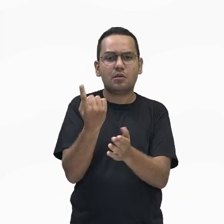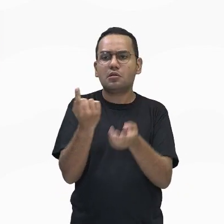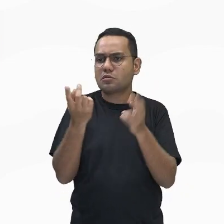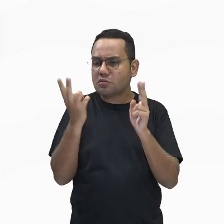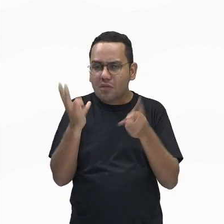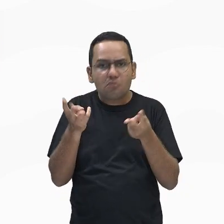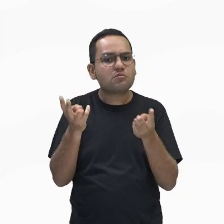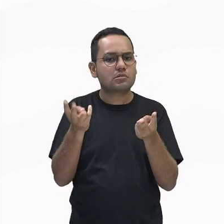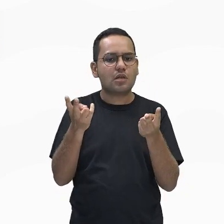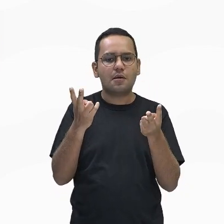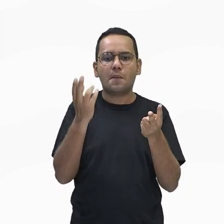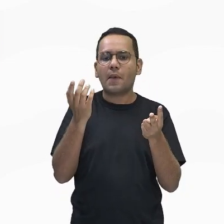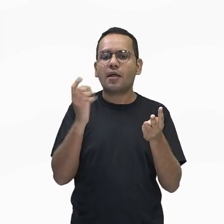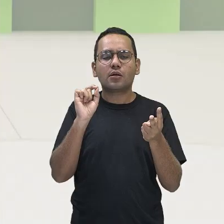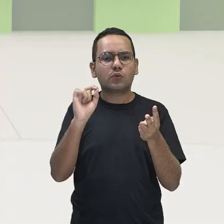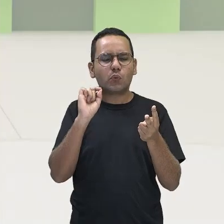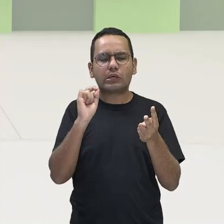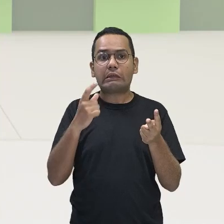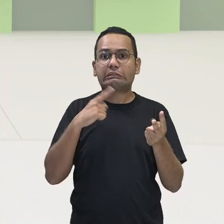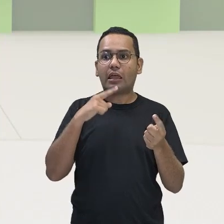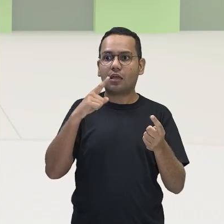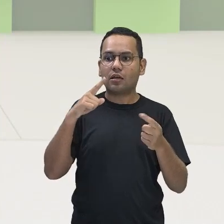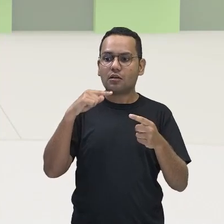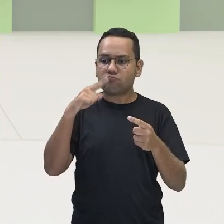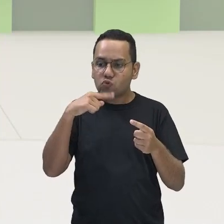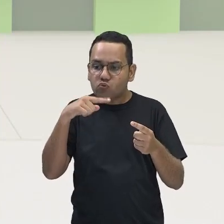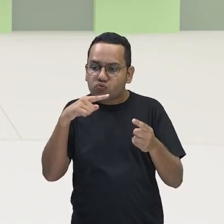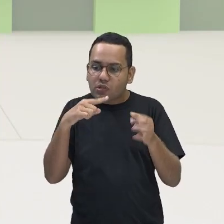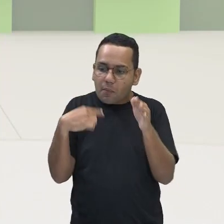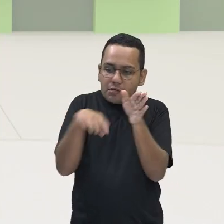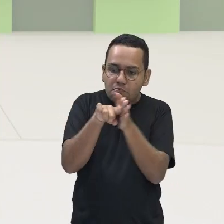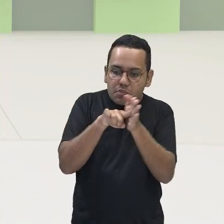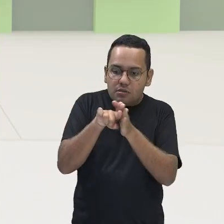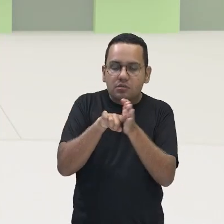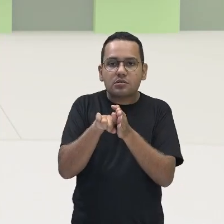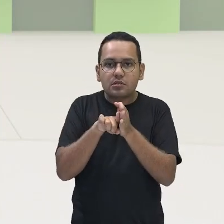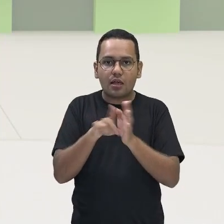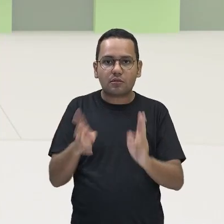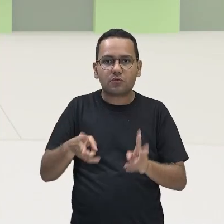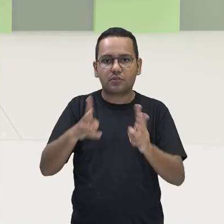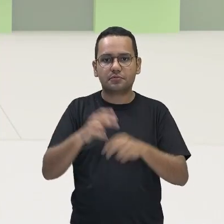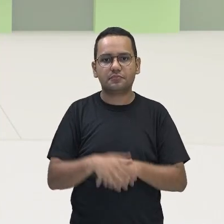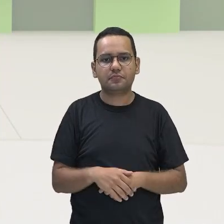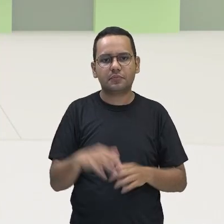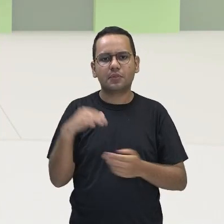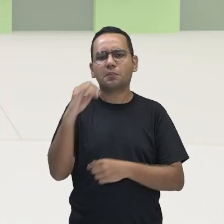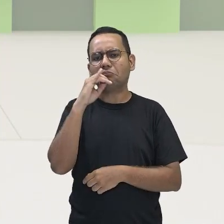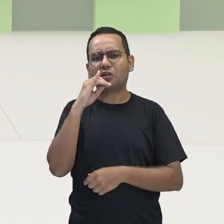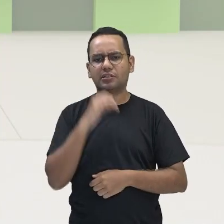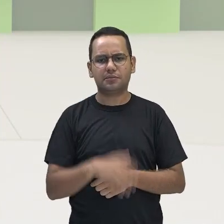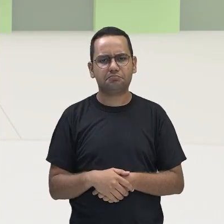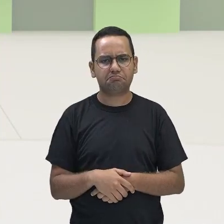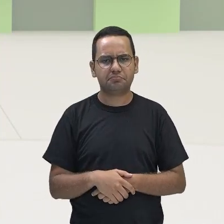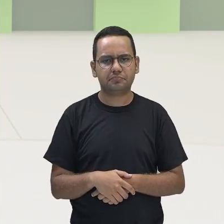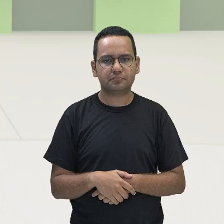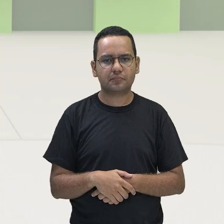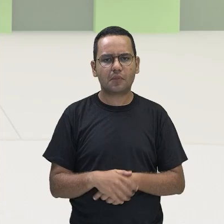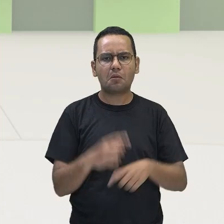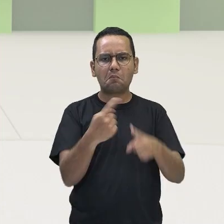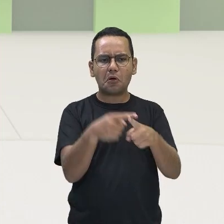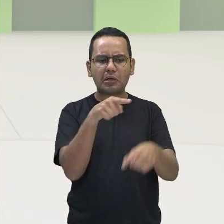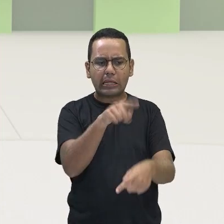pesquisas científicas. Quem de vocês aí já teve uma pergunta como essa? Por que isso acontece? E isso é